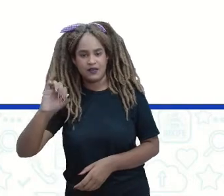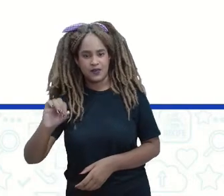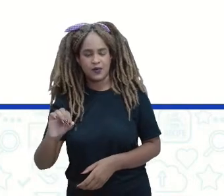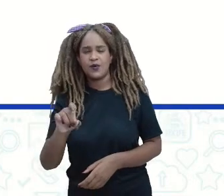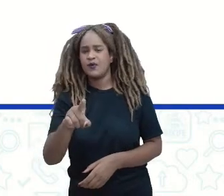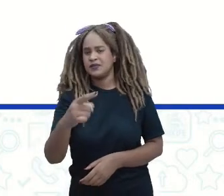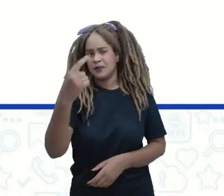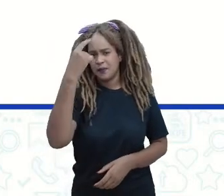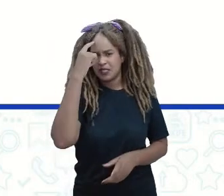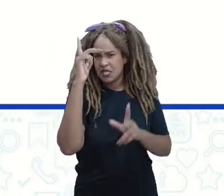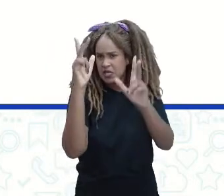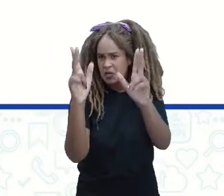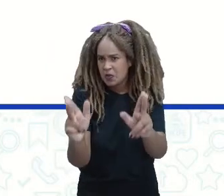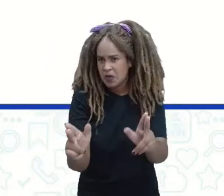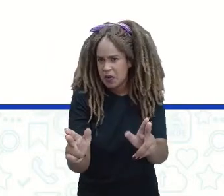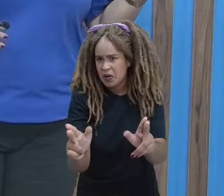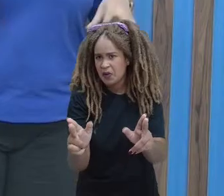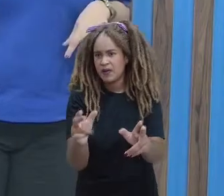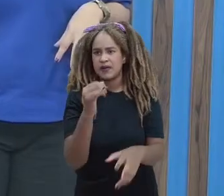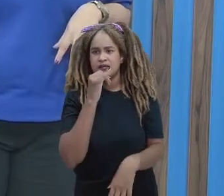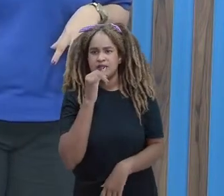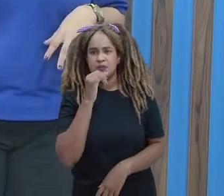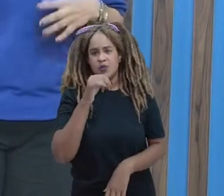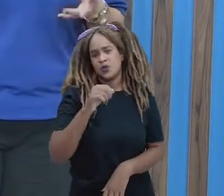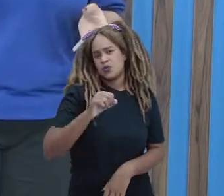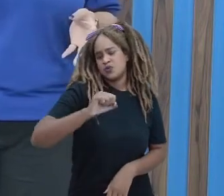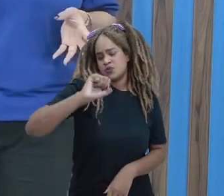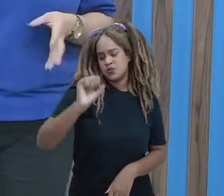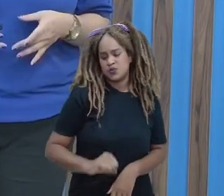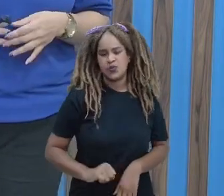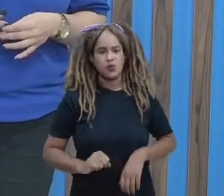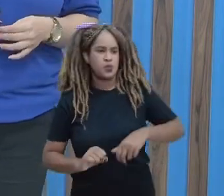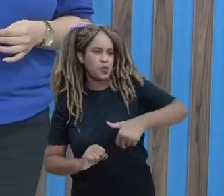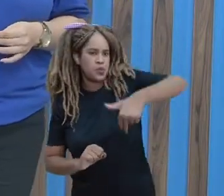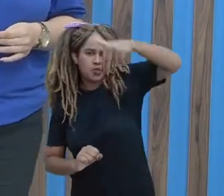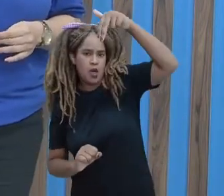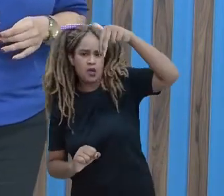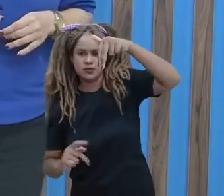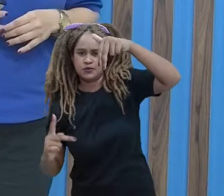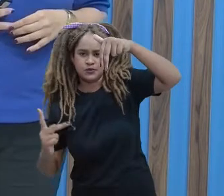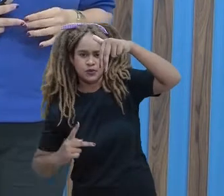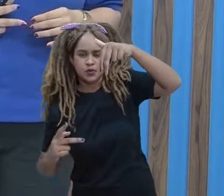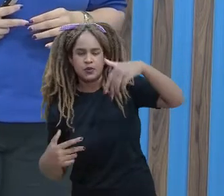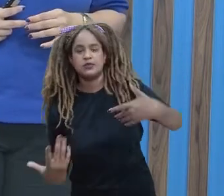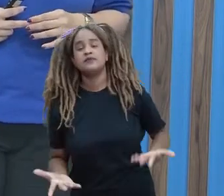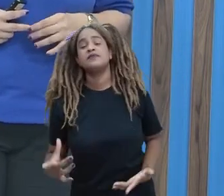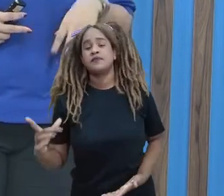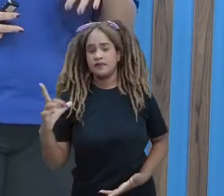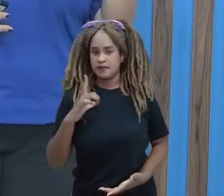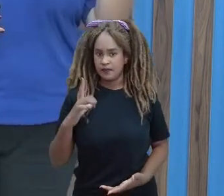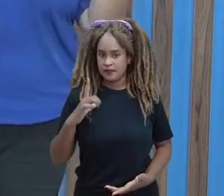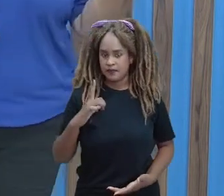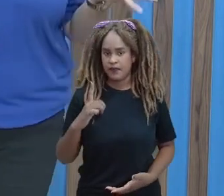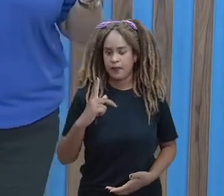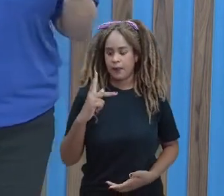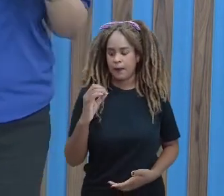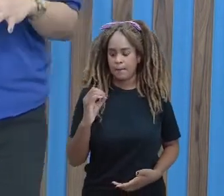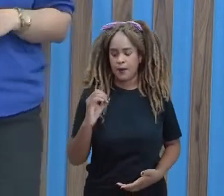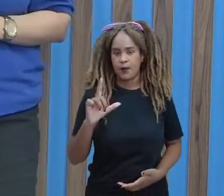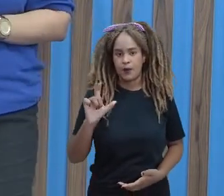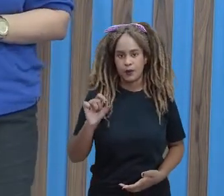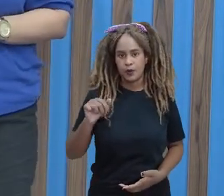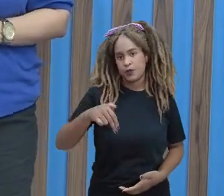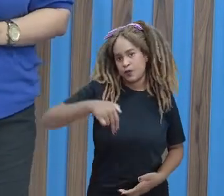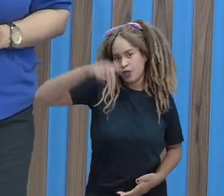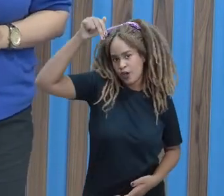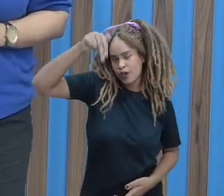coisa, não? Não tem o negócio de sul e norte, né, nos dois? Pois é, gente, tem a questão do polo norte e